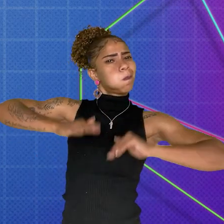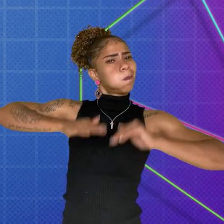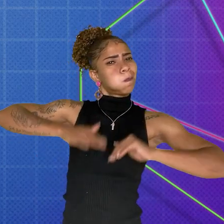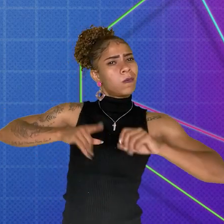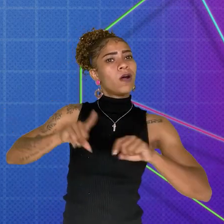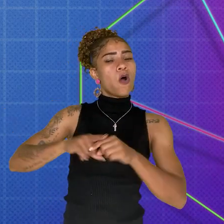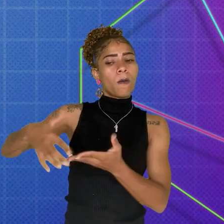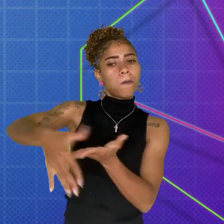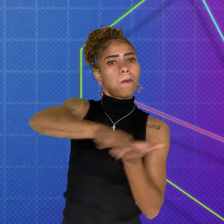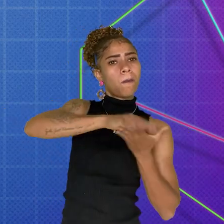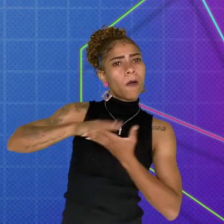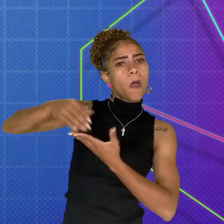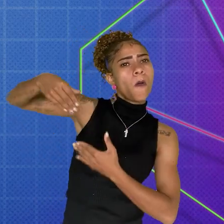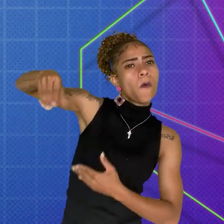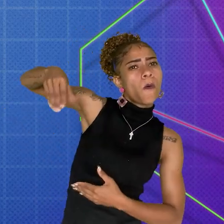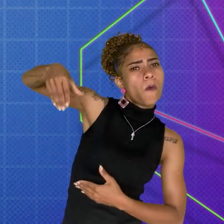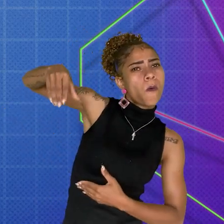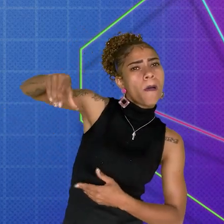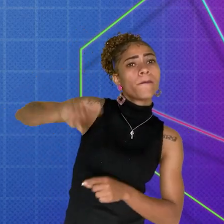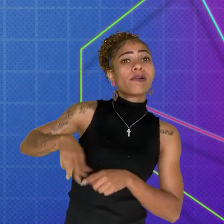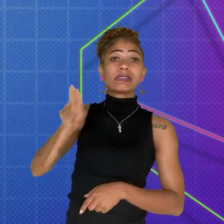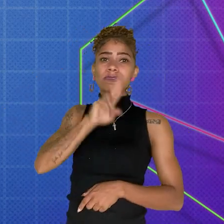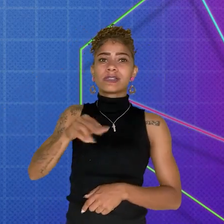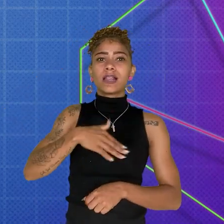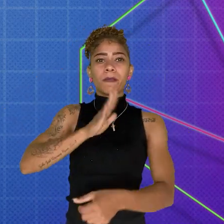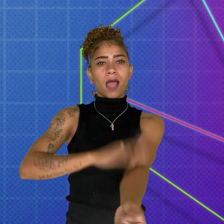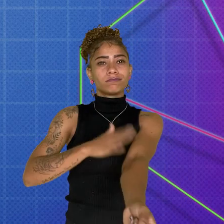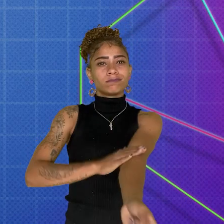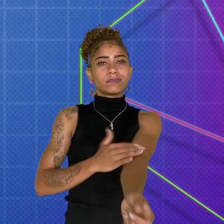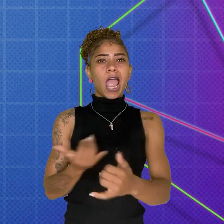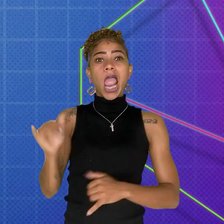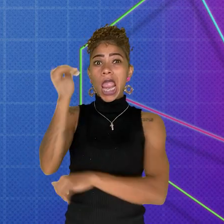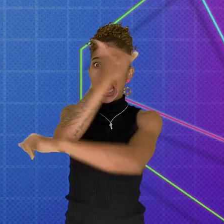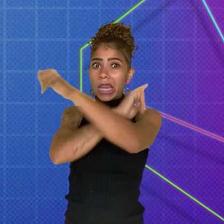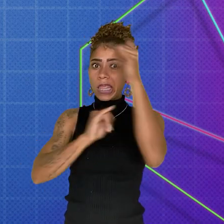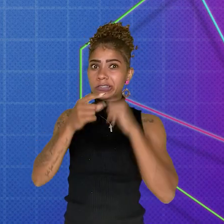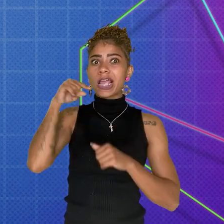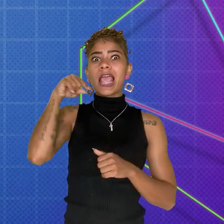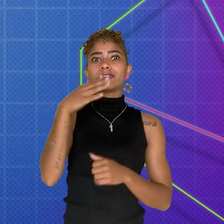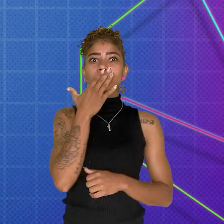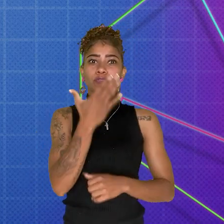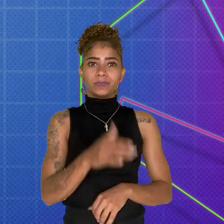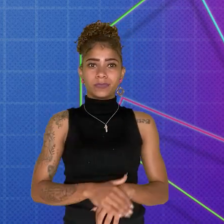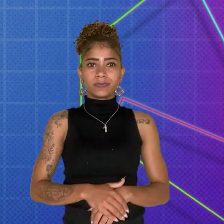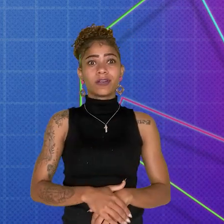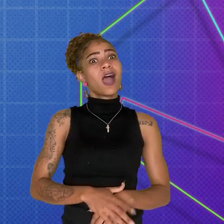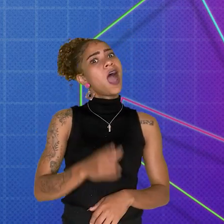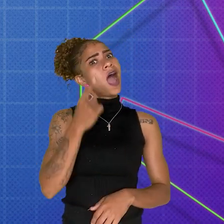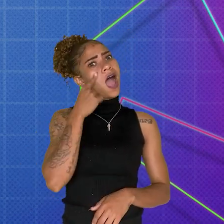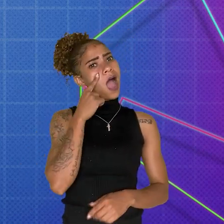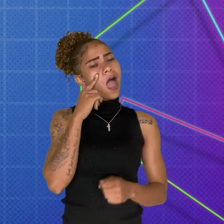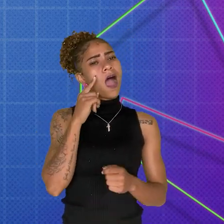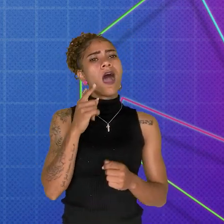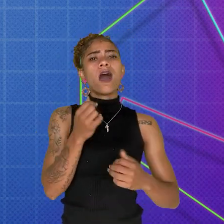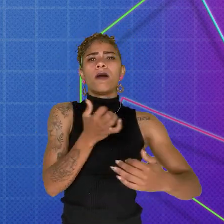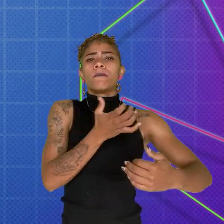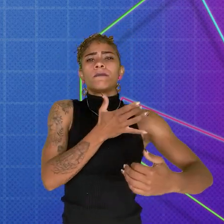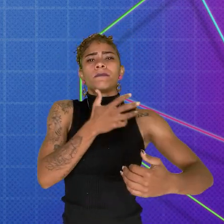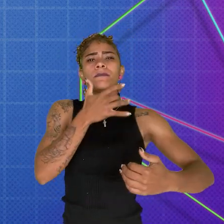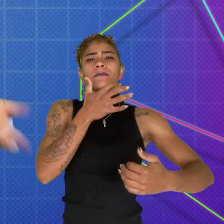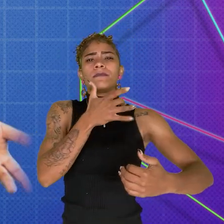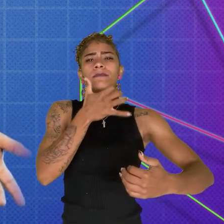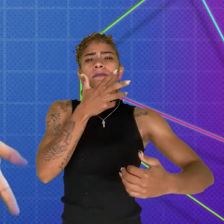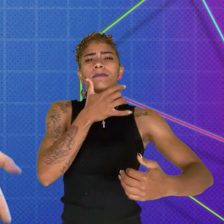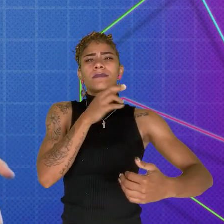como tambores, pandeiros e sinos, pode ser usada para dar ritmo e energia a essa trilha. A harpa, um instrumento de corda usado